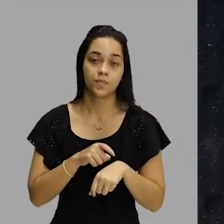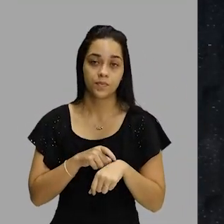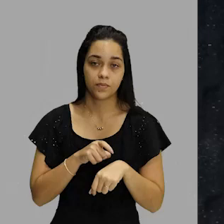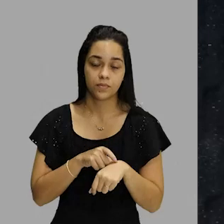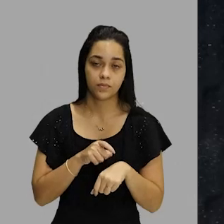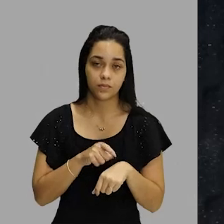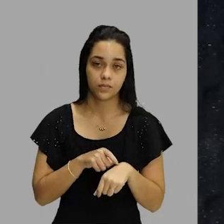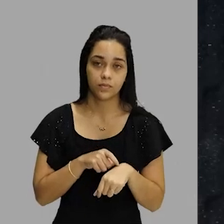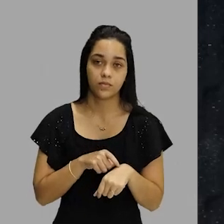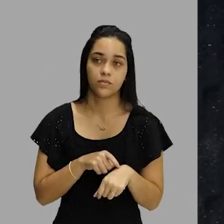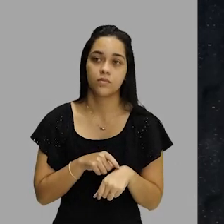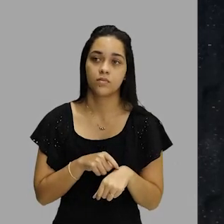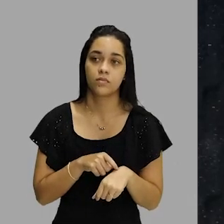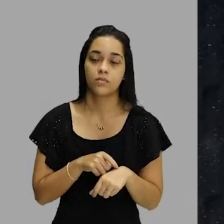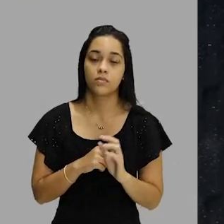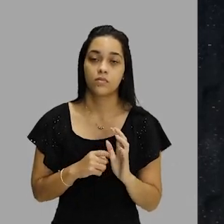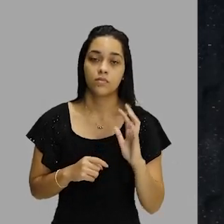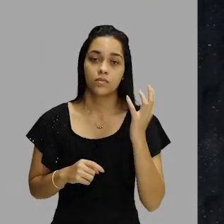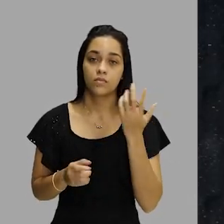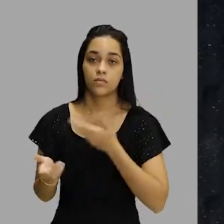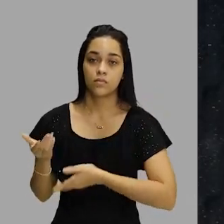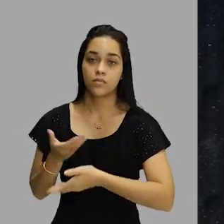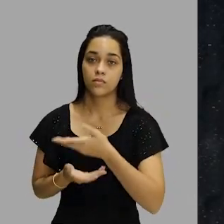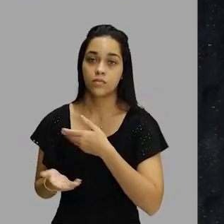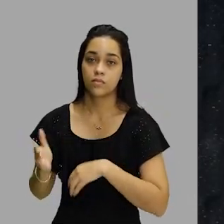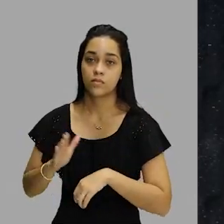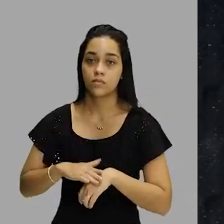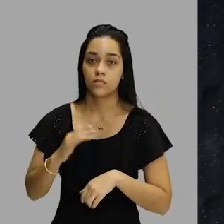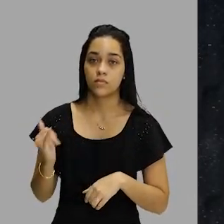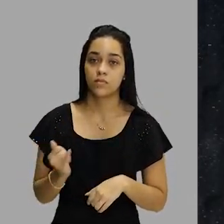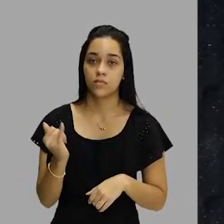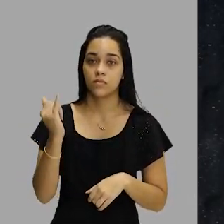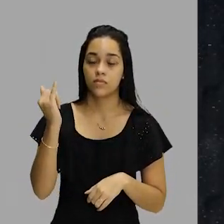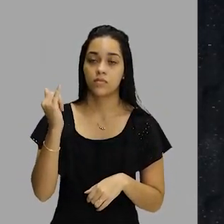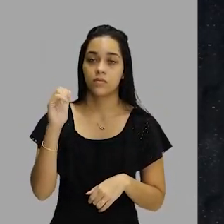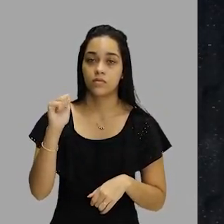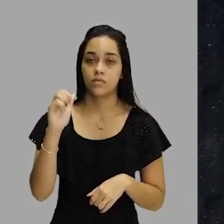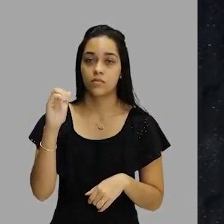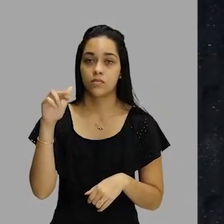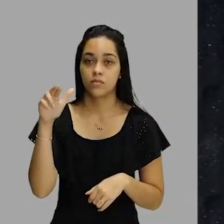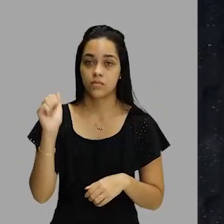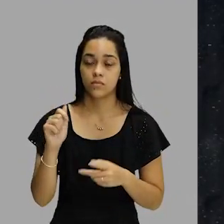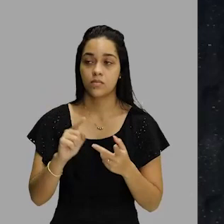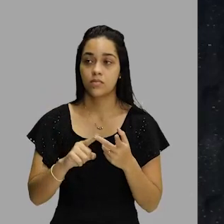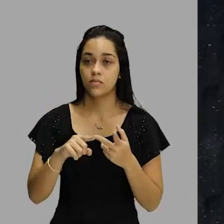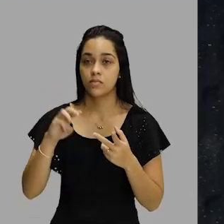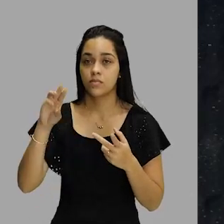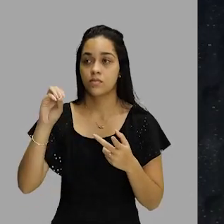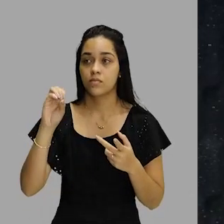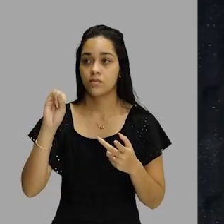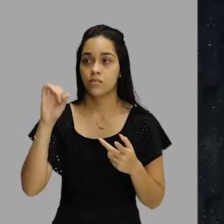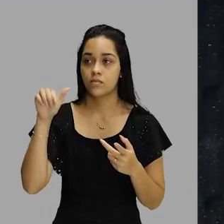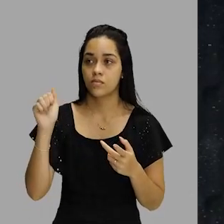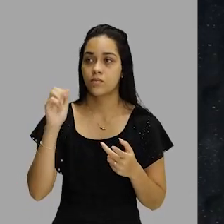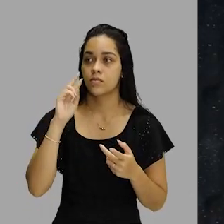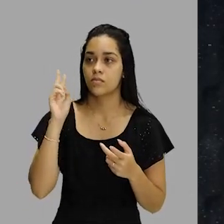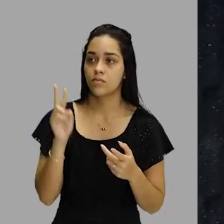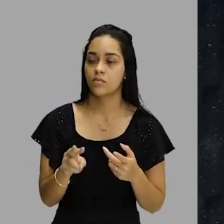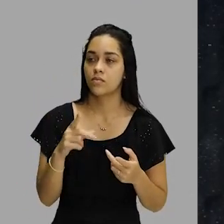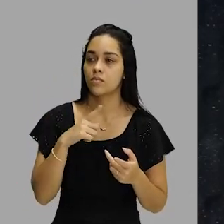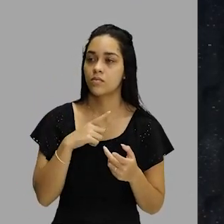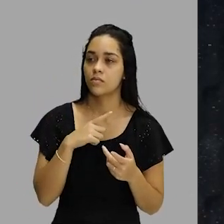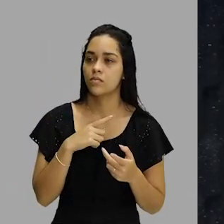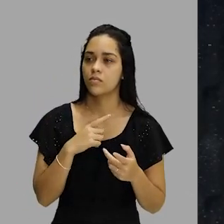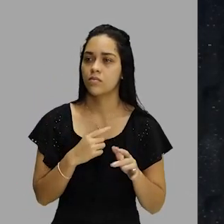que ocorre uma interação mais eficiente entre a actina e a miosina. Então, aqui eu tenho no